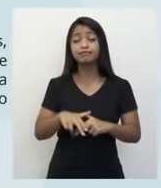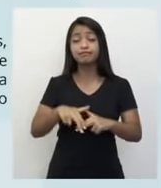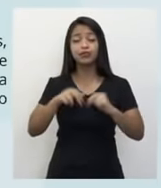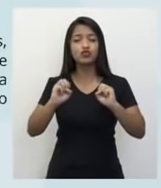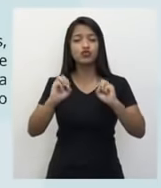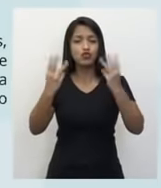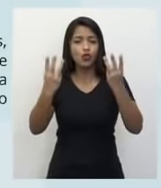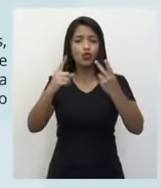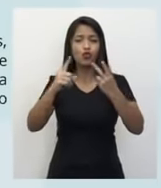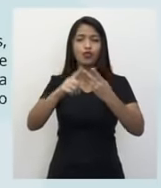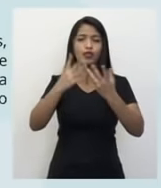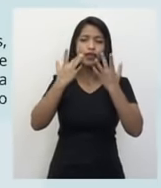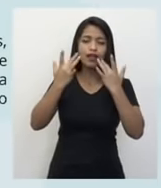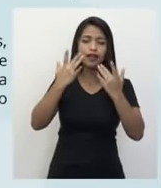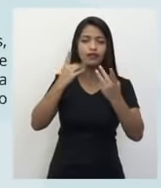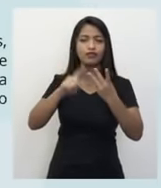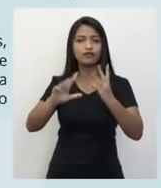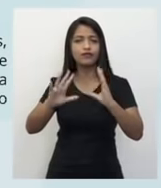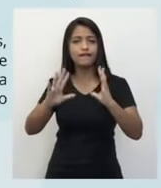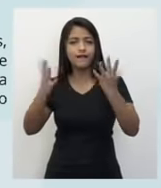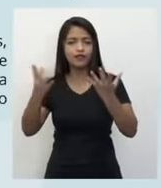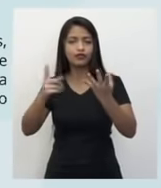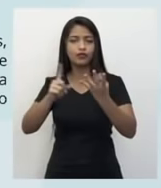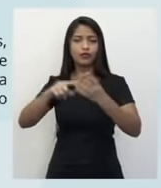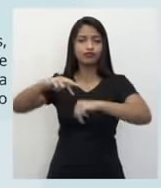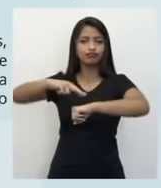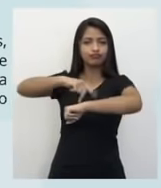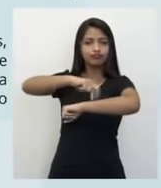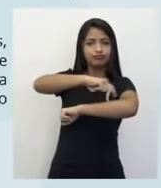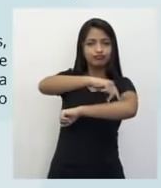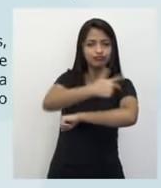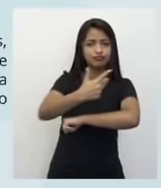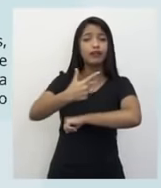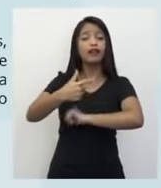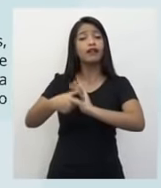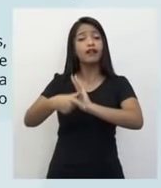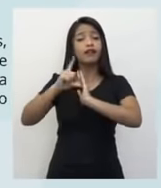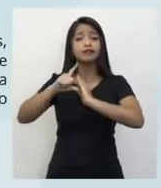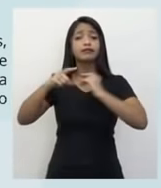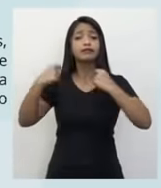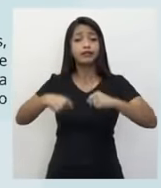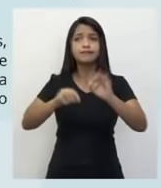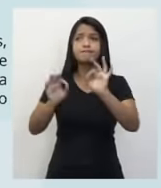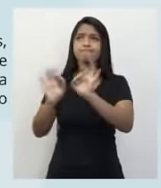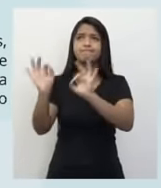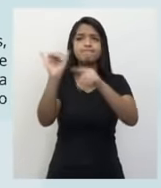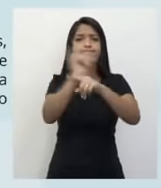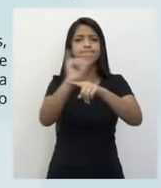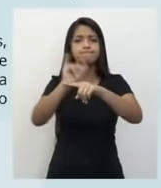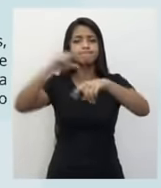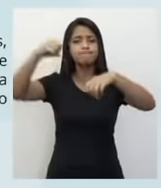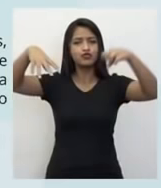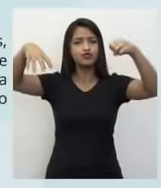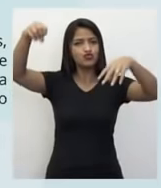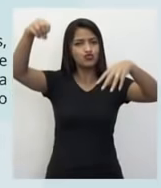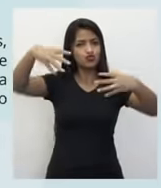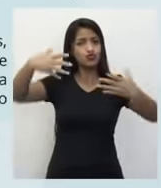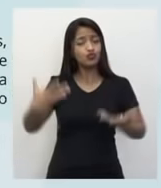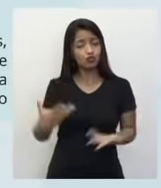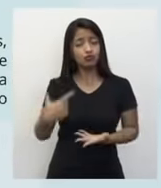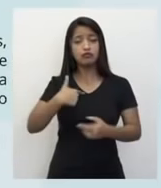desfiles de moda e espetáculos diversos, necessitam de iluminação elaborada e de bons profissionais para operar tudo isso, com destreza